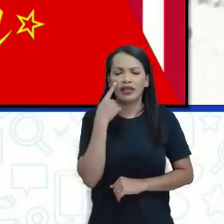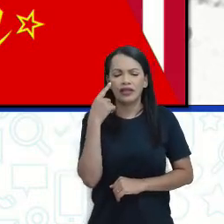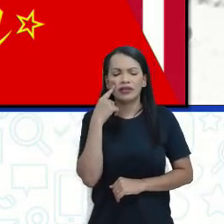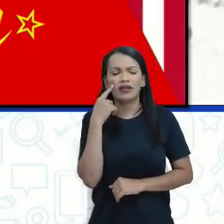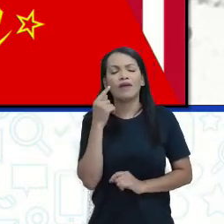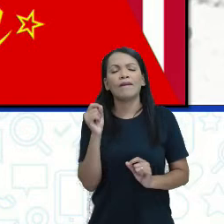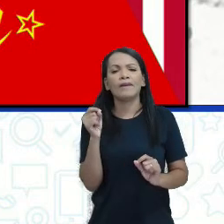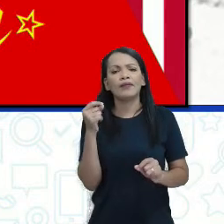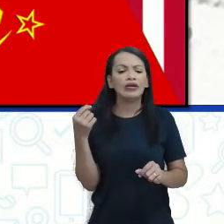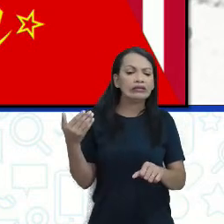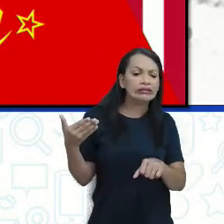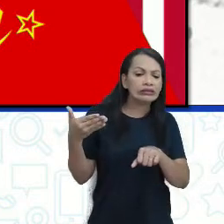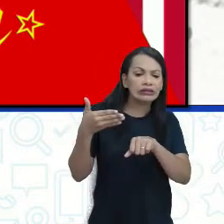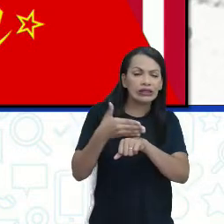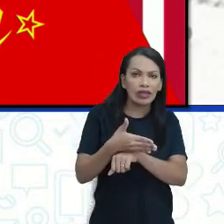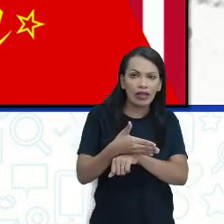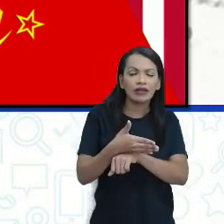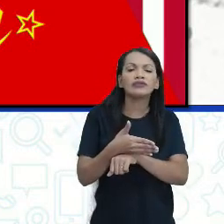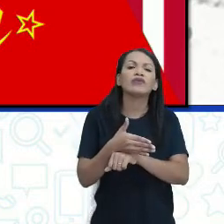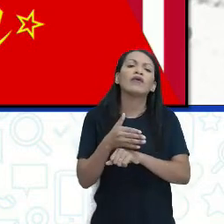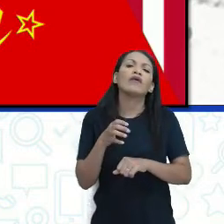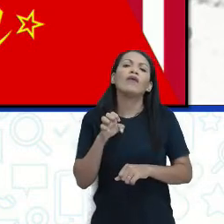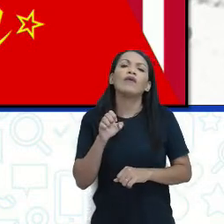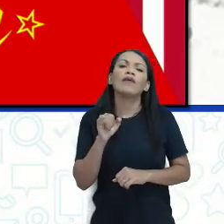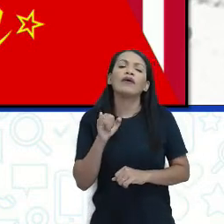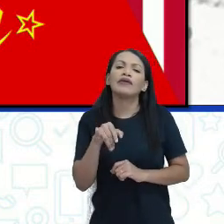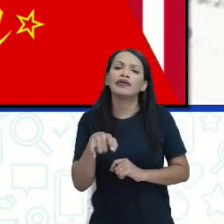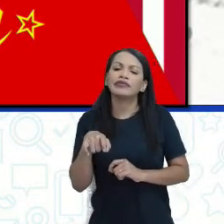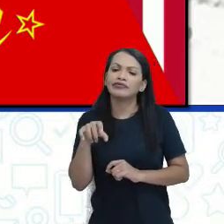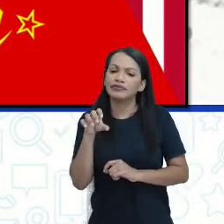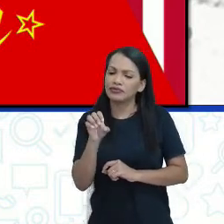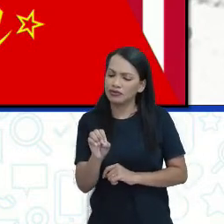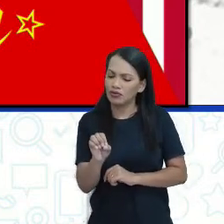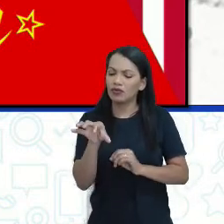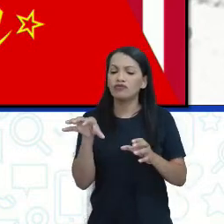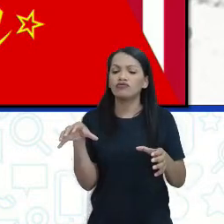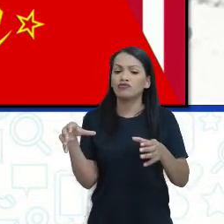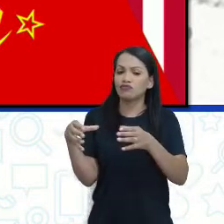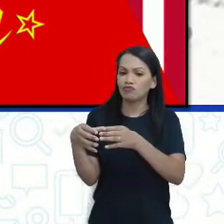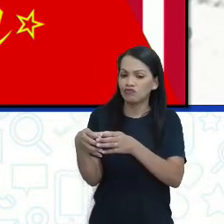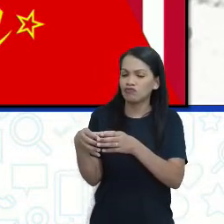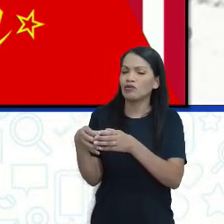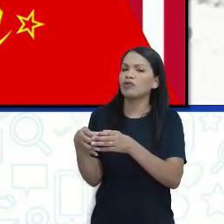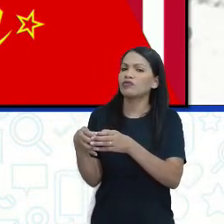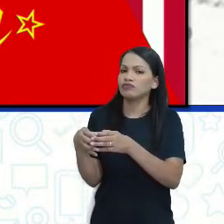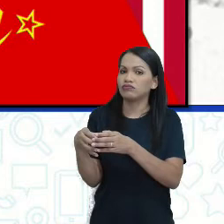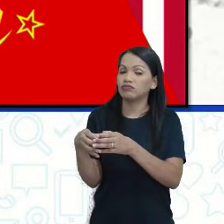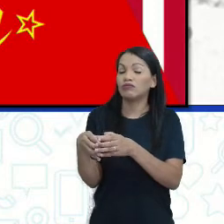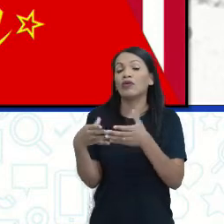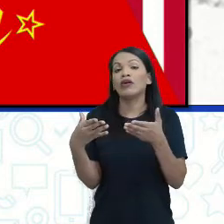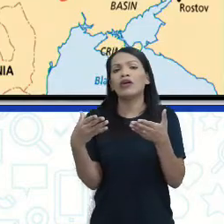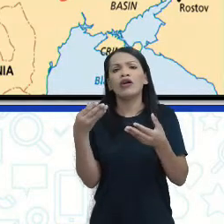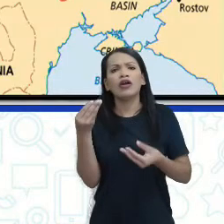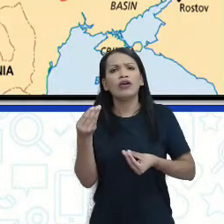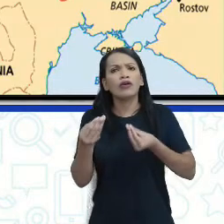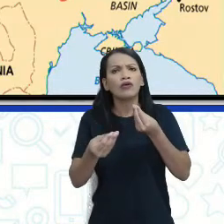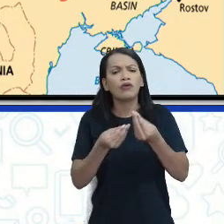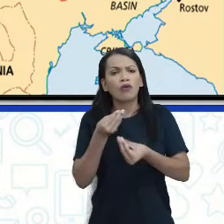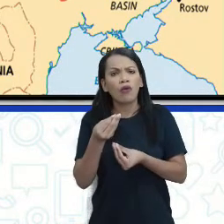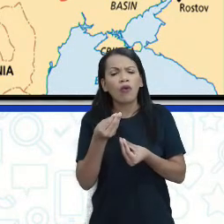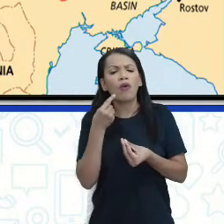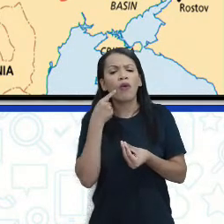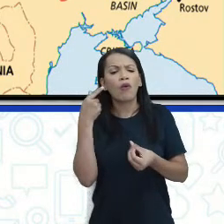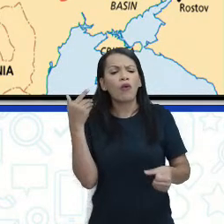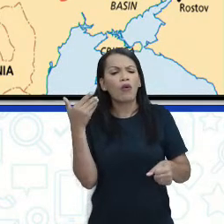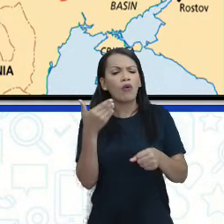inimigos ali, né, do eixo, né, formando ali a base, né, dos aliados, né. E com o ataque, né,